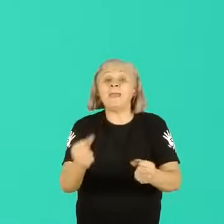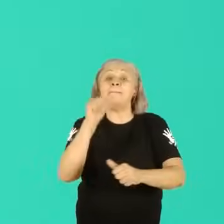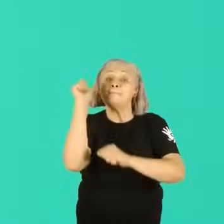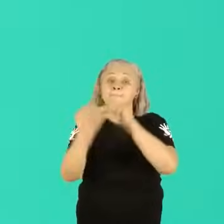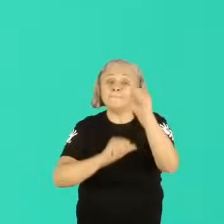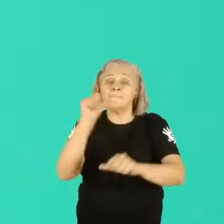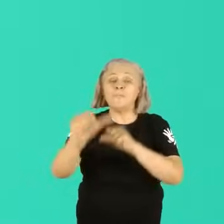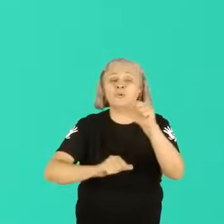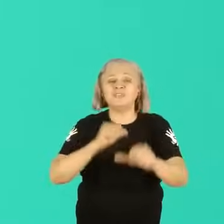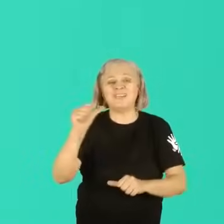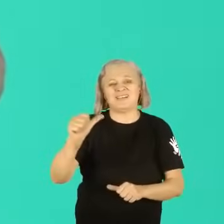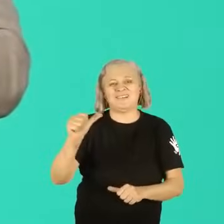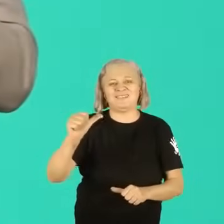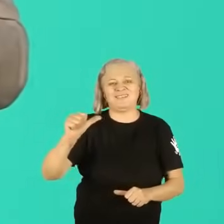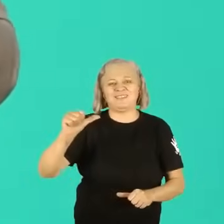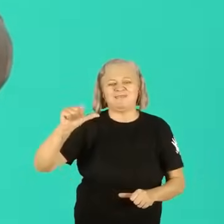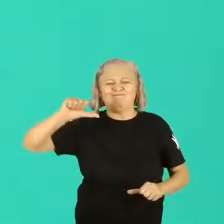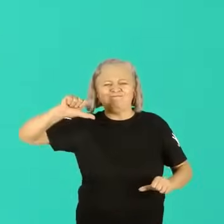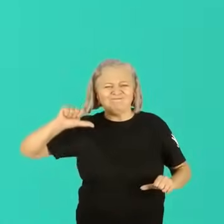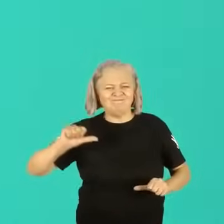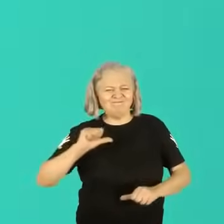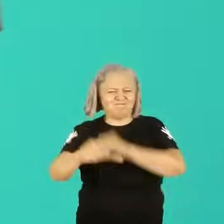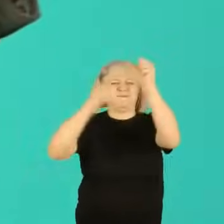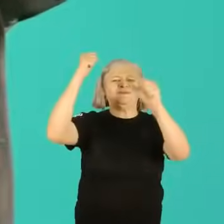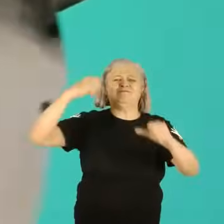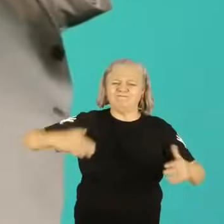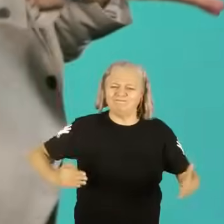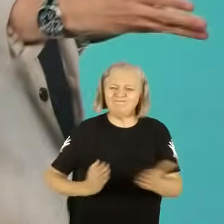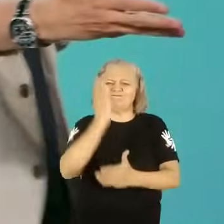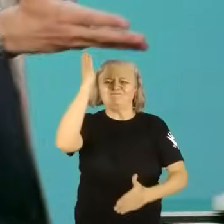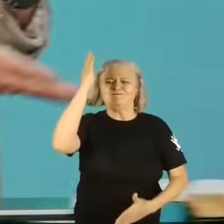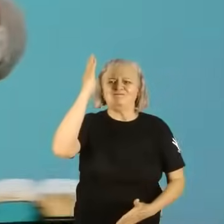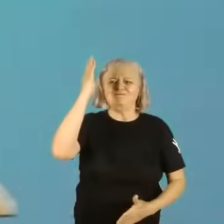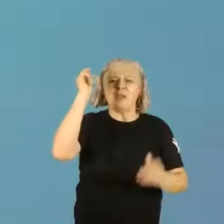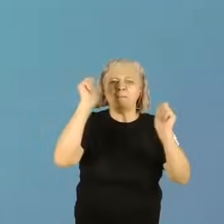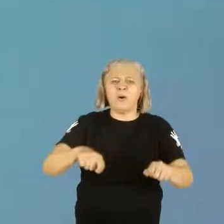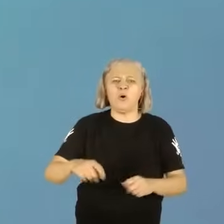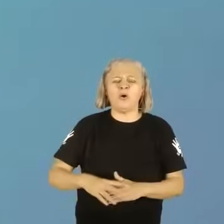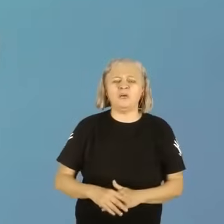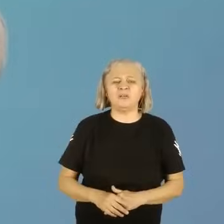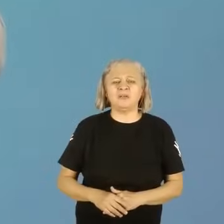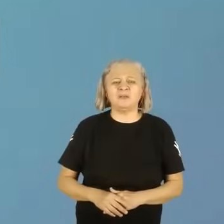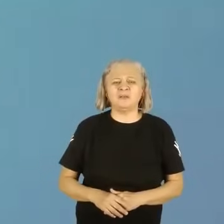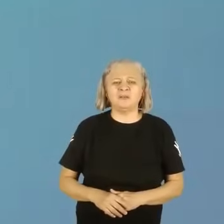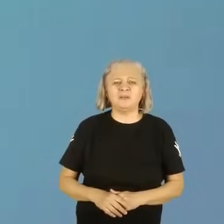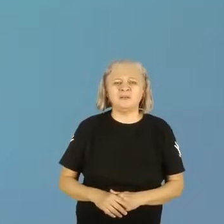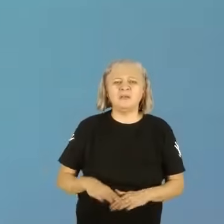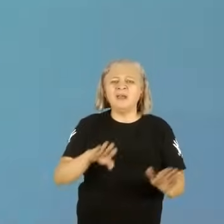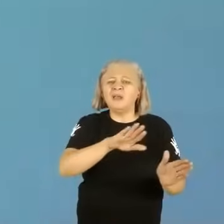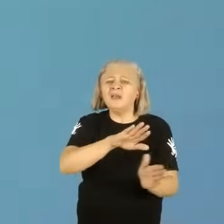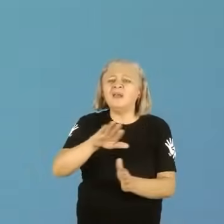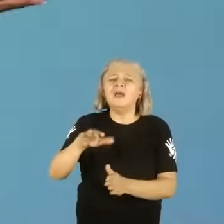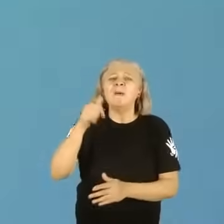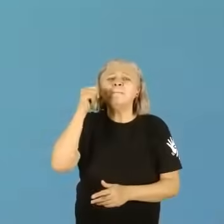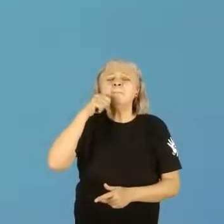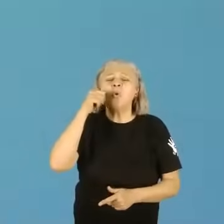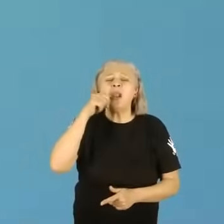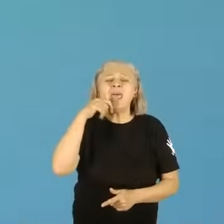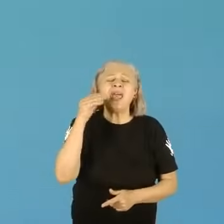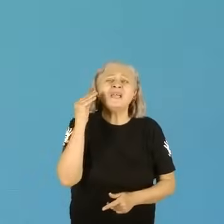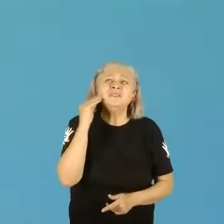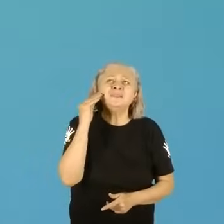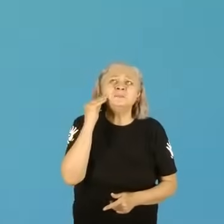mudança radical. O que é que essa mulher experimenta? O que é que ela